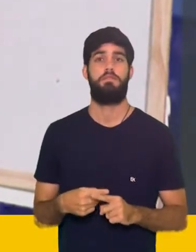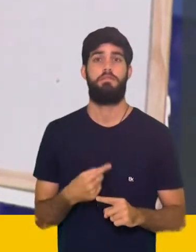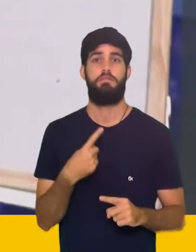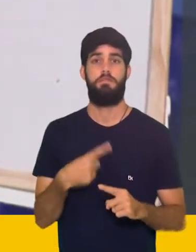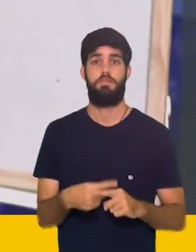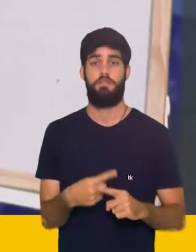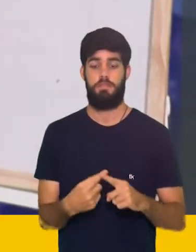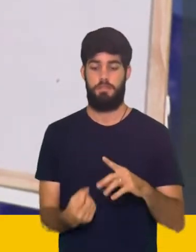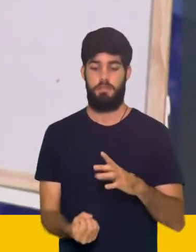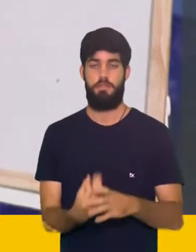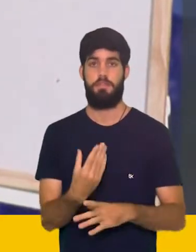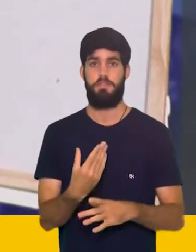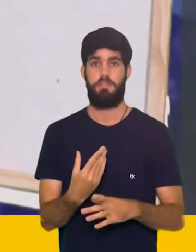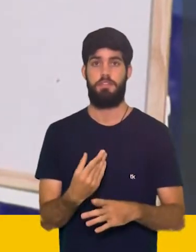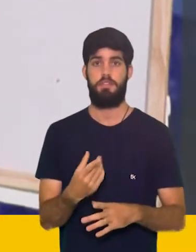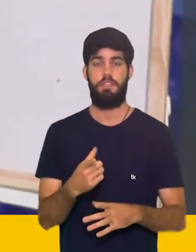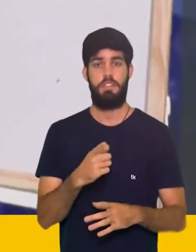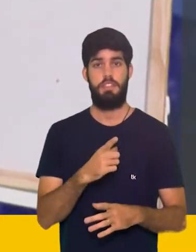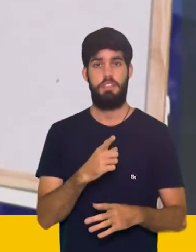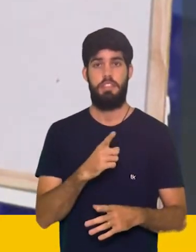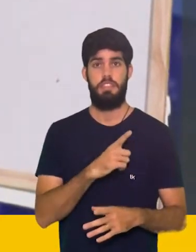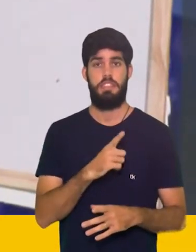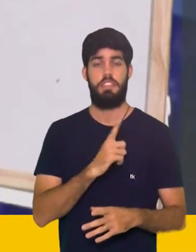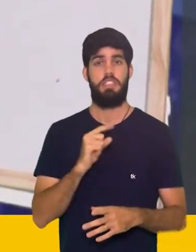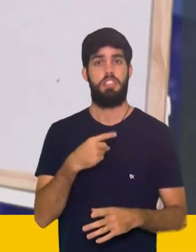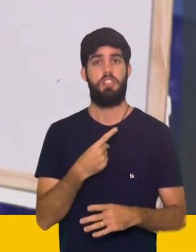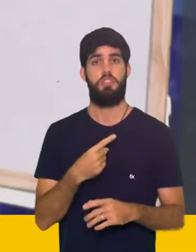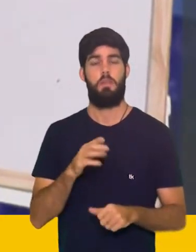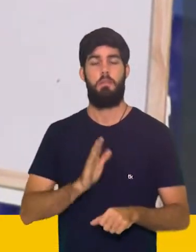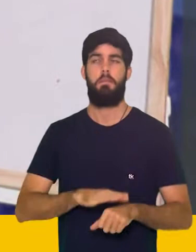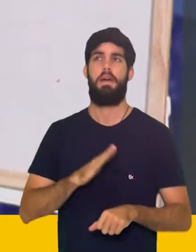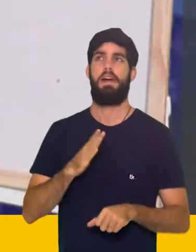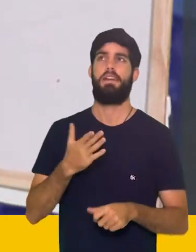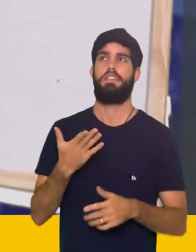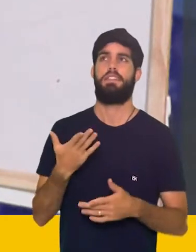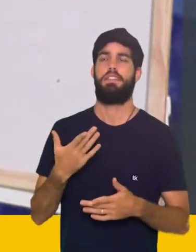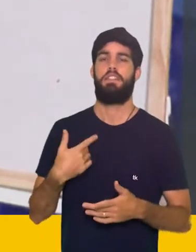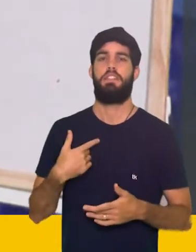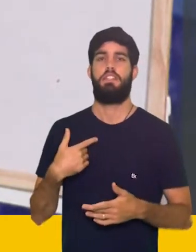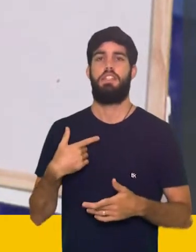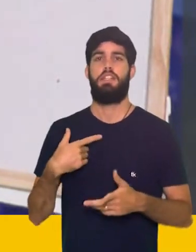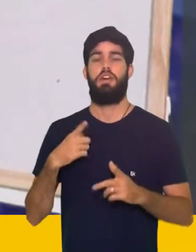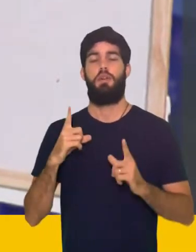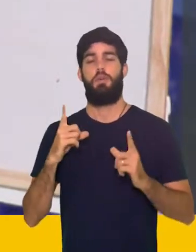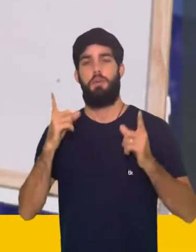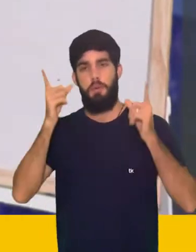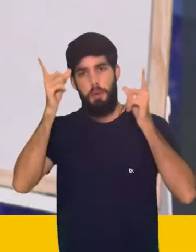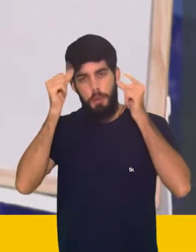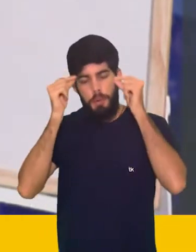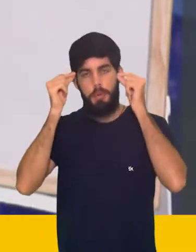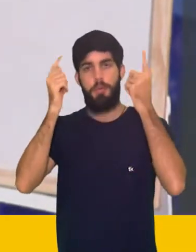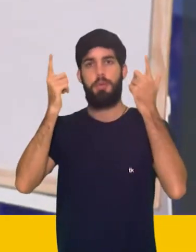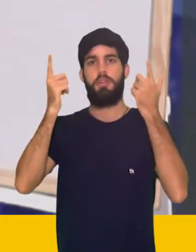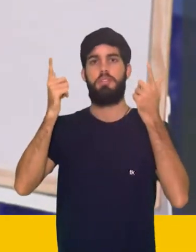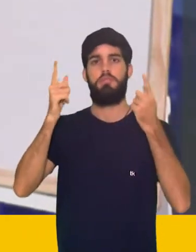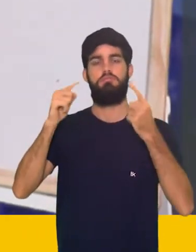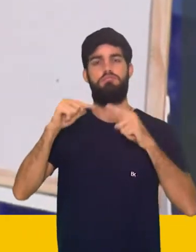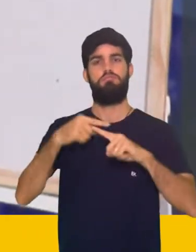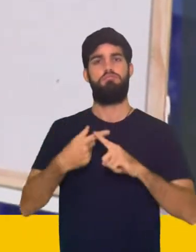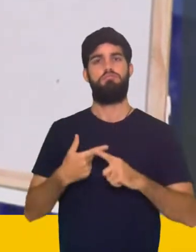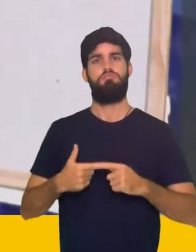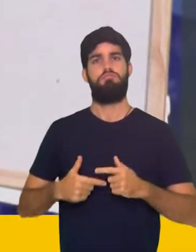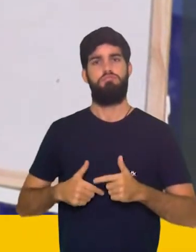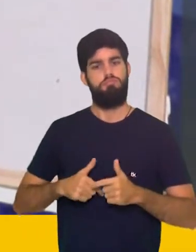Porque produzir exige da gente que a gente esteja mais leve, entendeu? Que a gente esteja mais